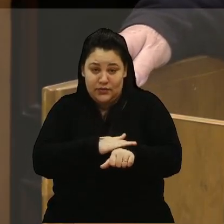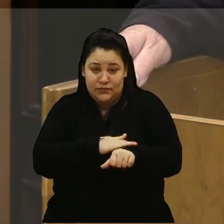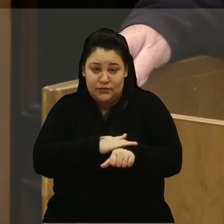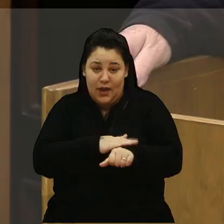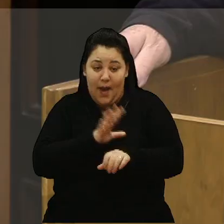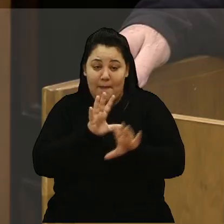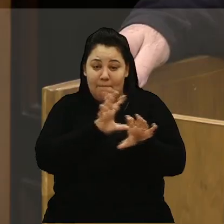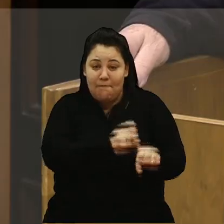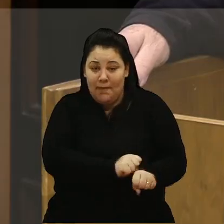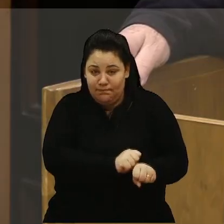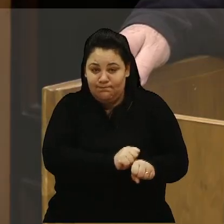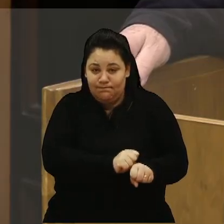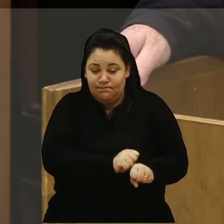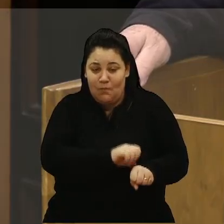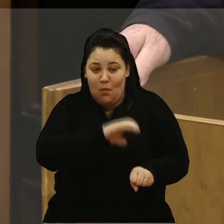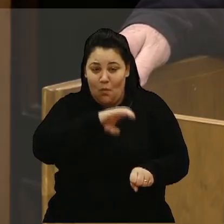portuguesa,